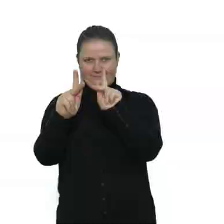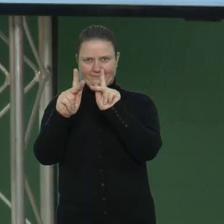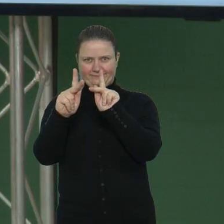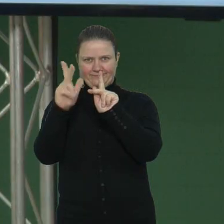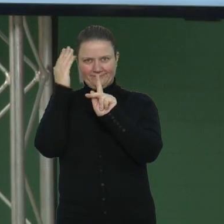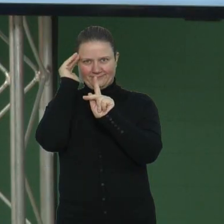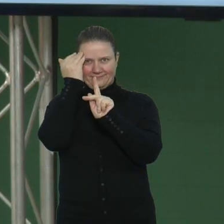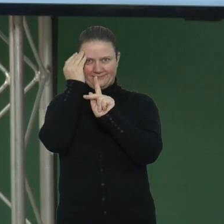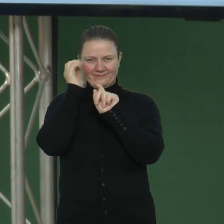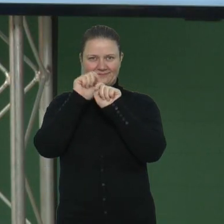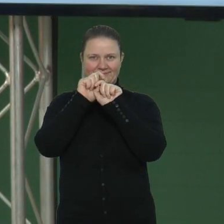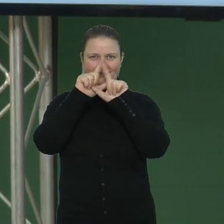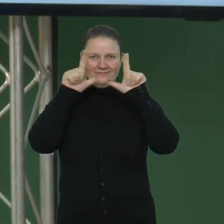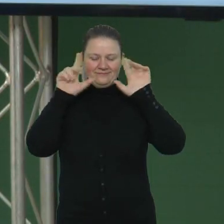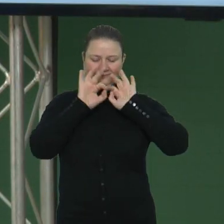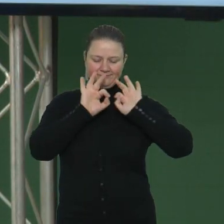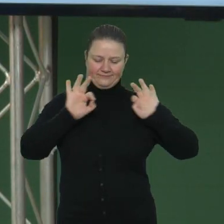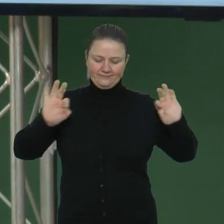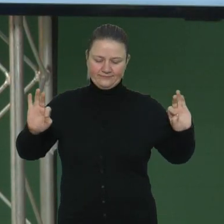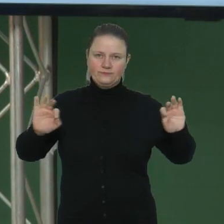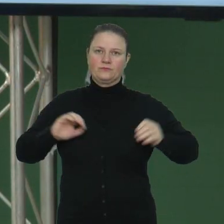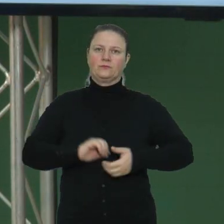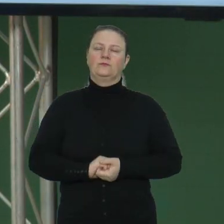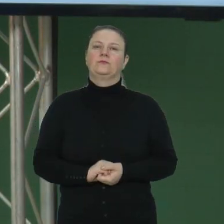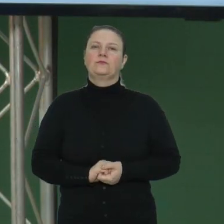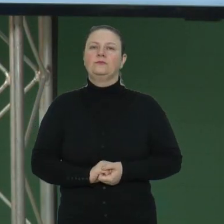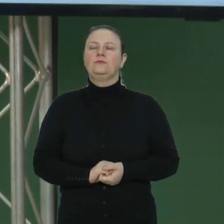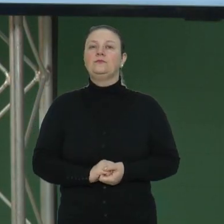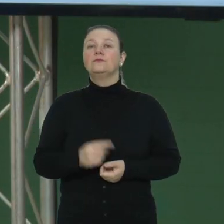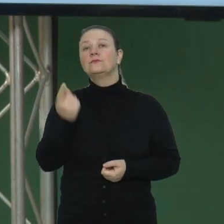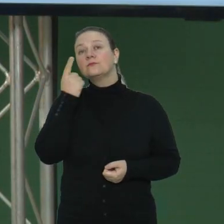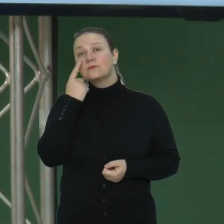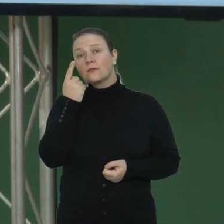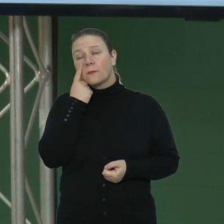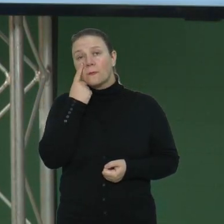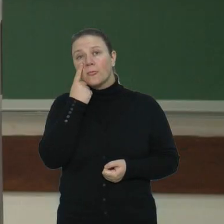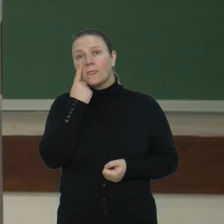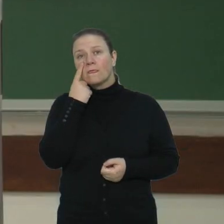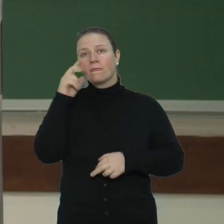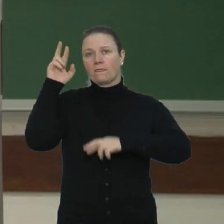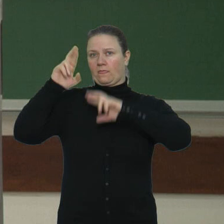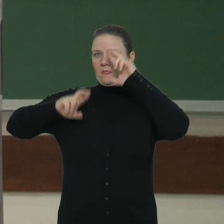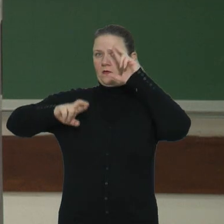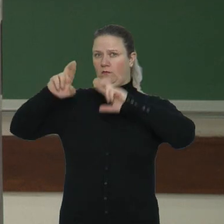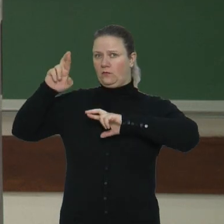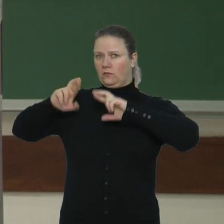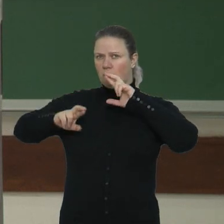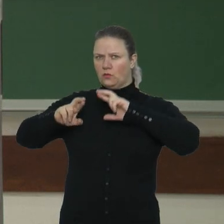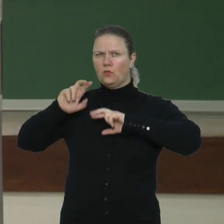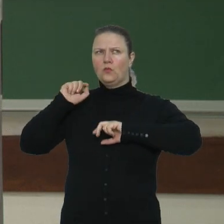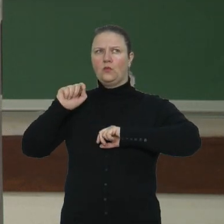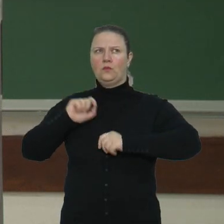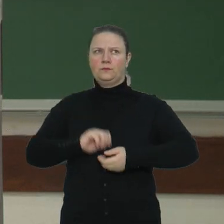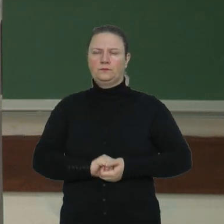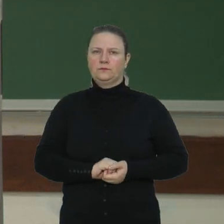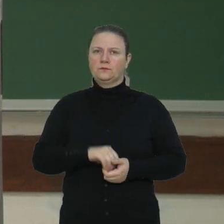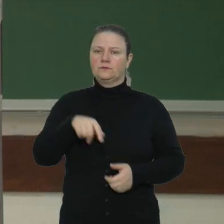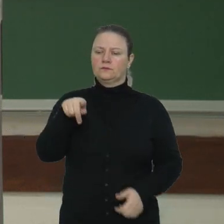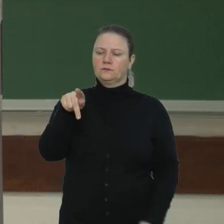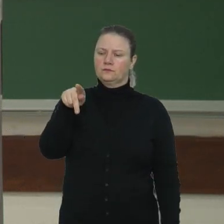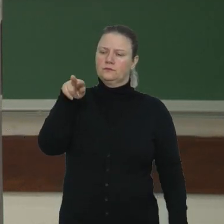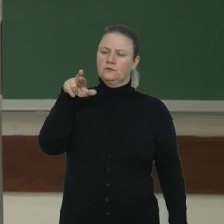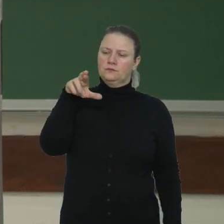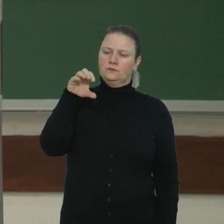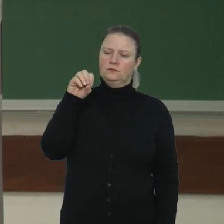para verificar na reta? Tudo bem. Então vamos lá. Agora a gente vai verificar umas propriedades usando o